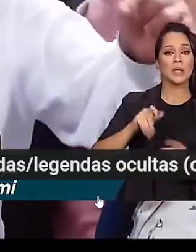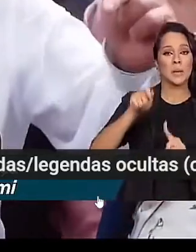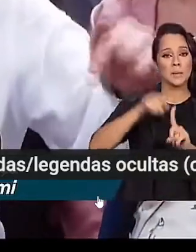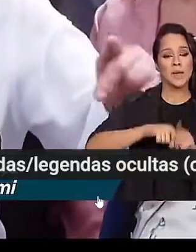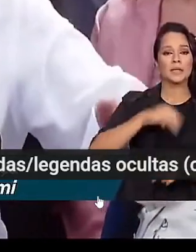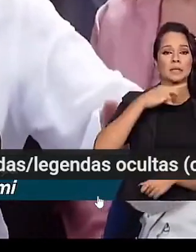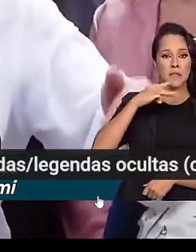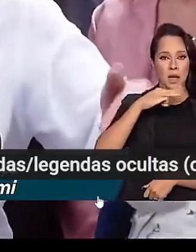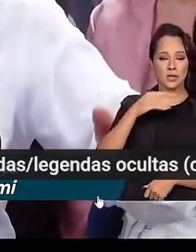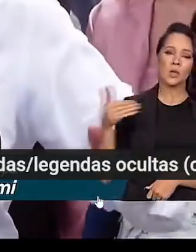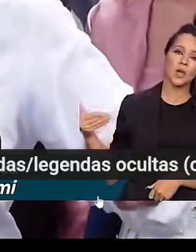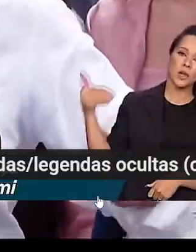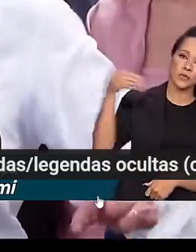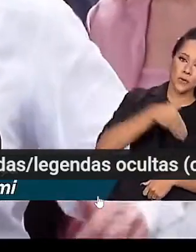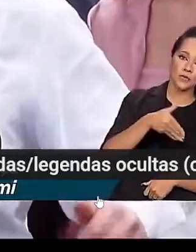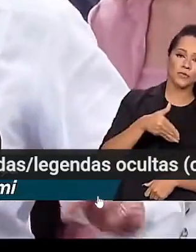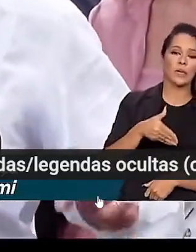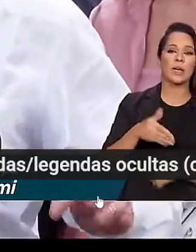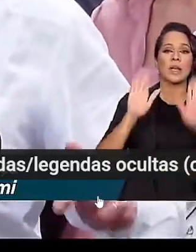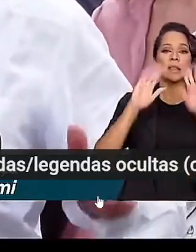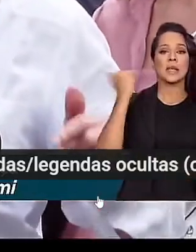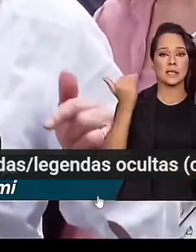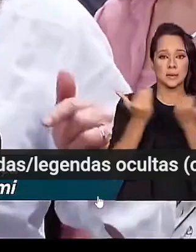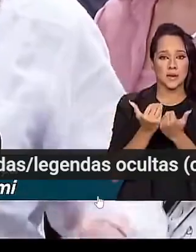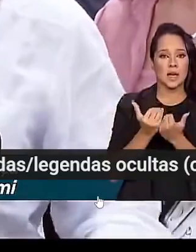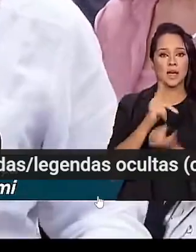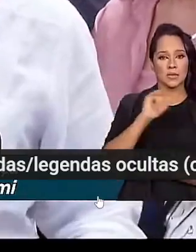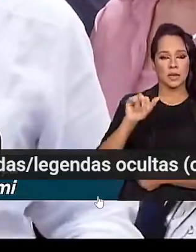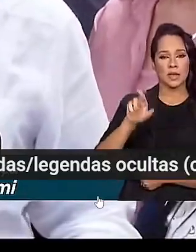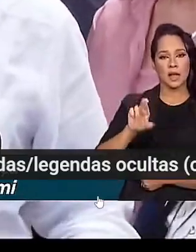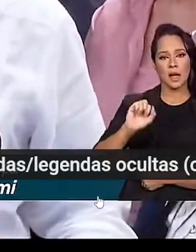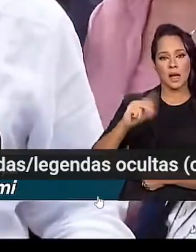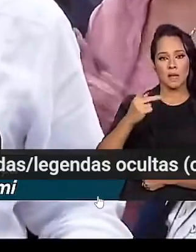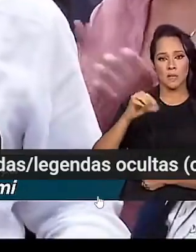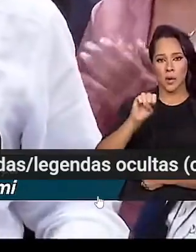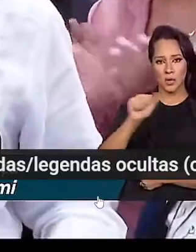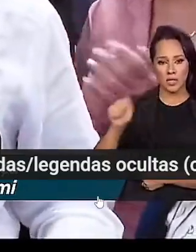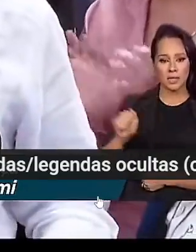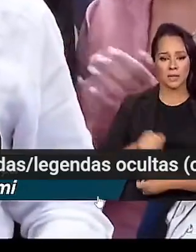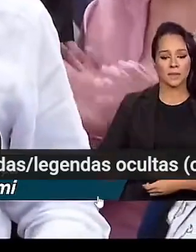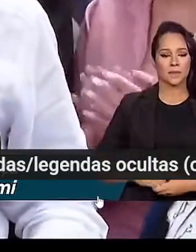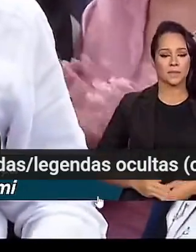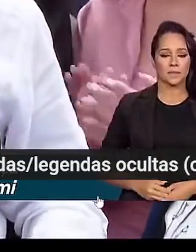de gente que ficou batendo palma, ficou passando pano para terrorista,